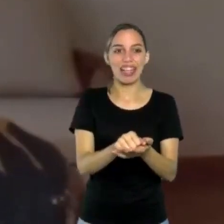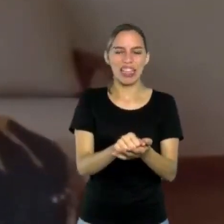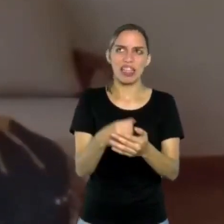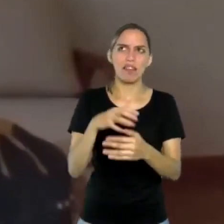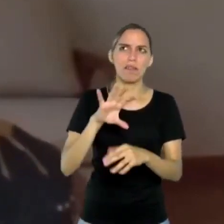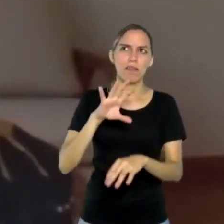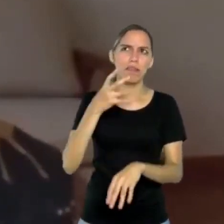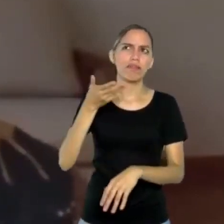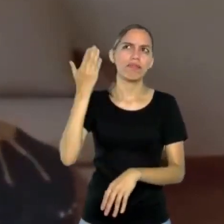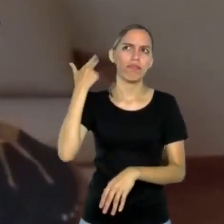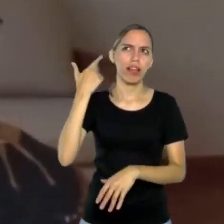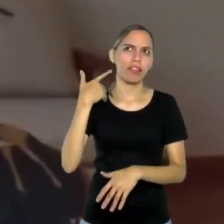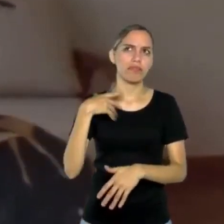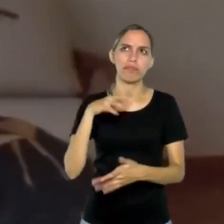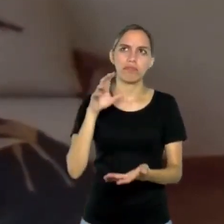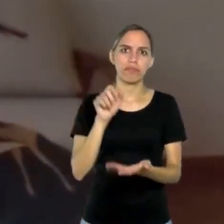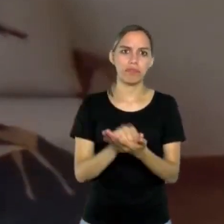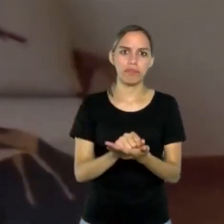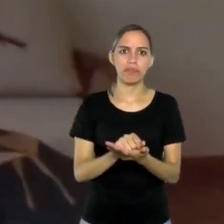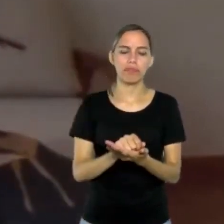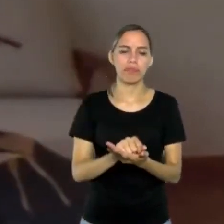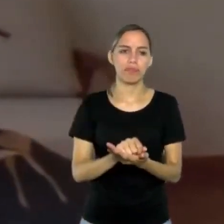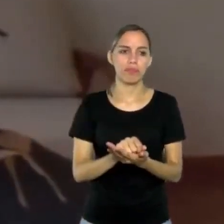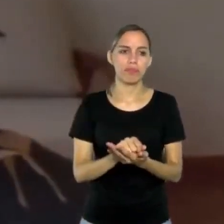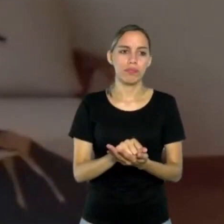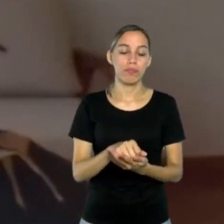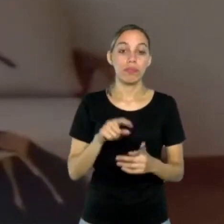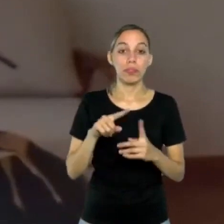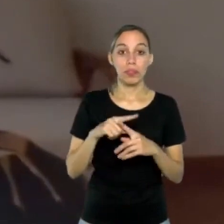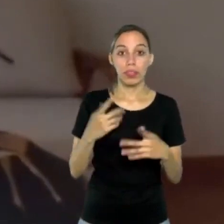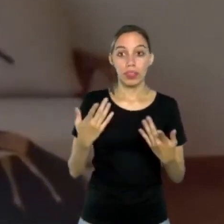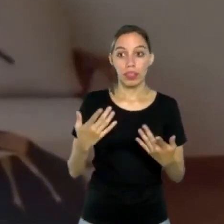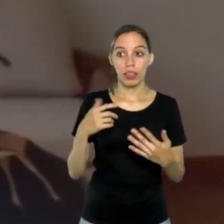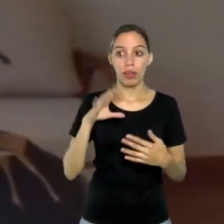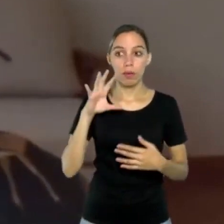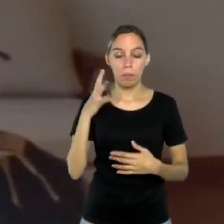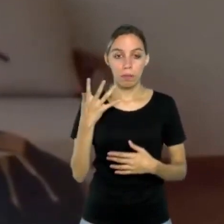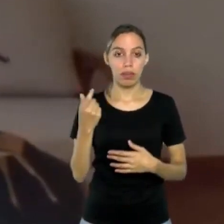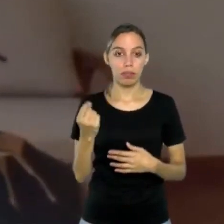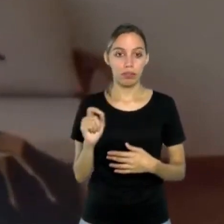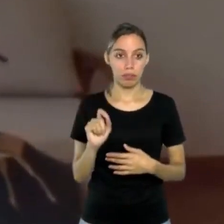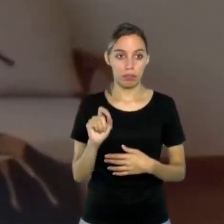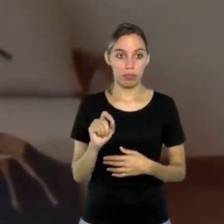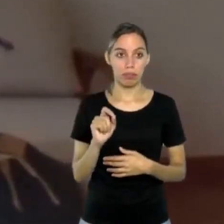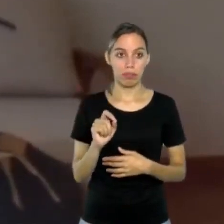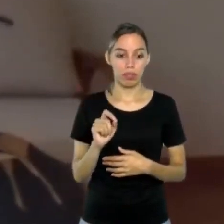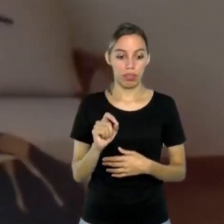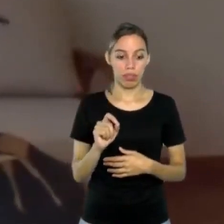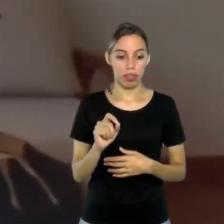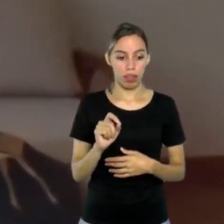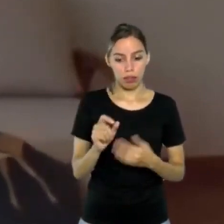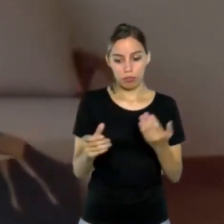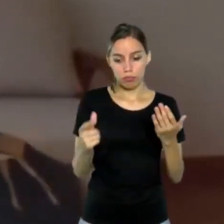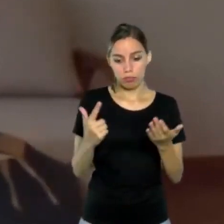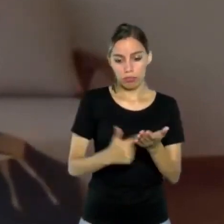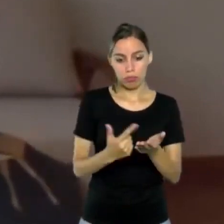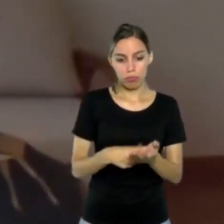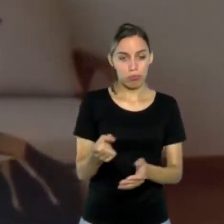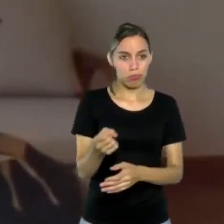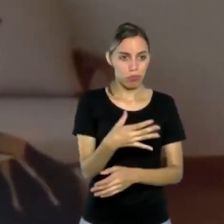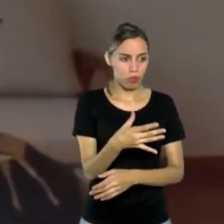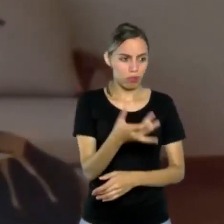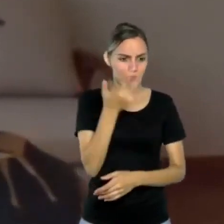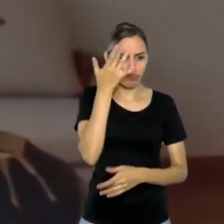escrevesse, mas foi uma surpresa, assim, né? Um livro de estreia, eu não tinha a menor ideia de como é que ele ia ser recebido, se ia ter